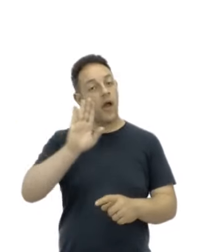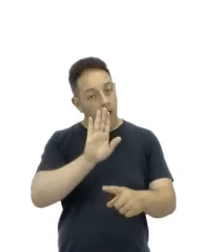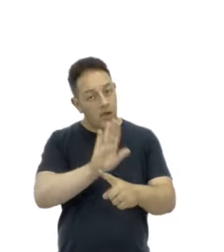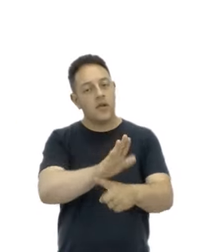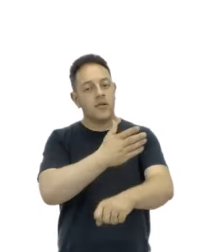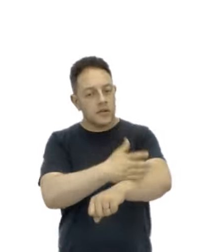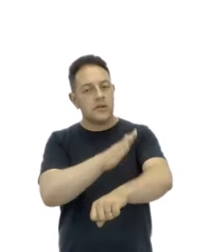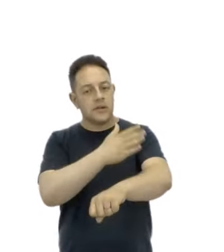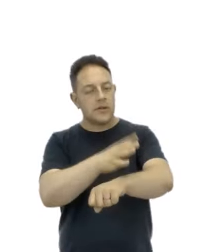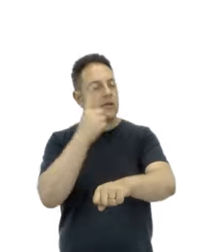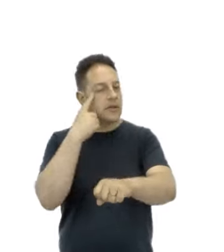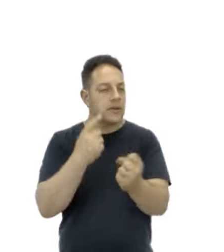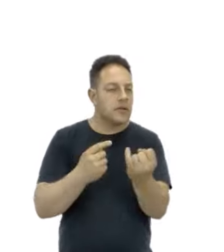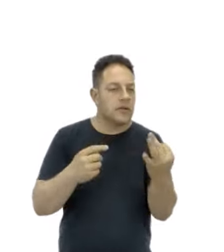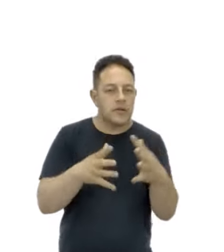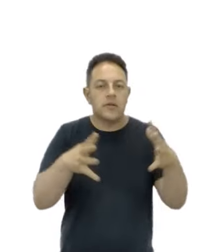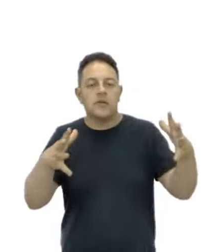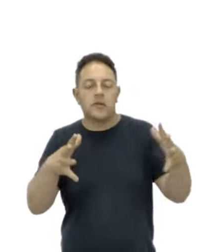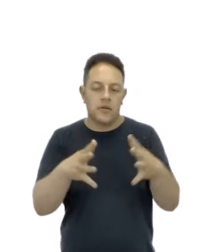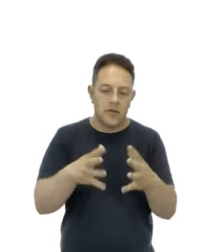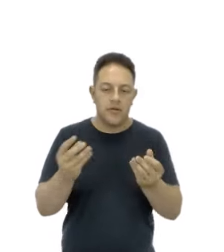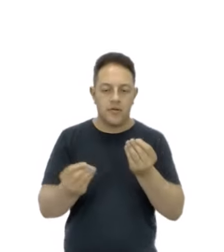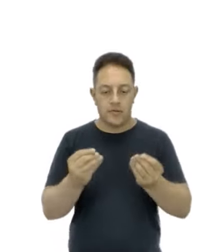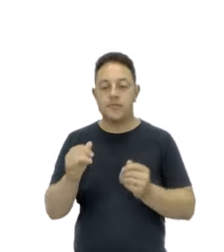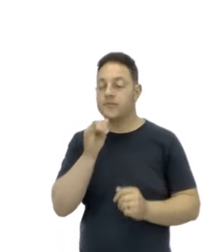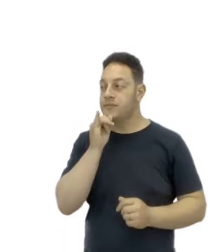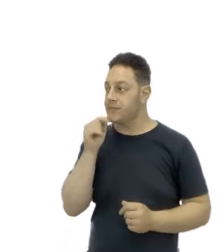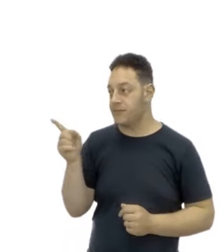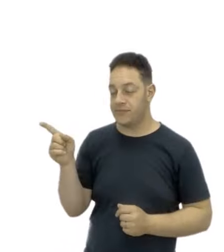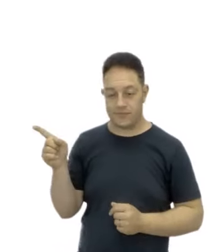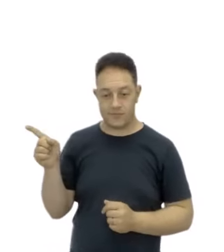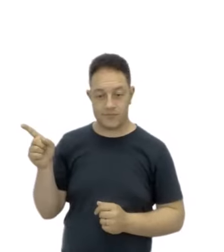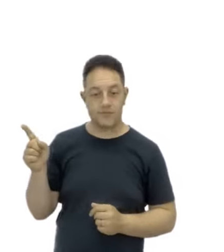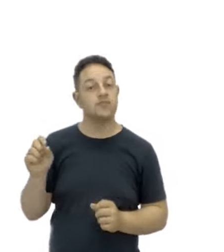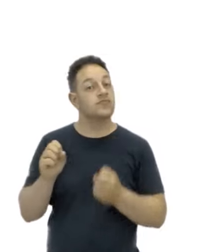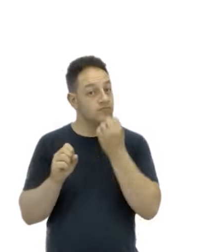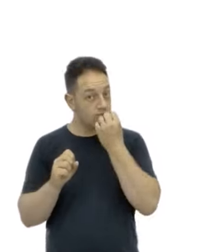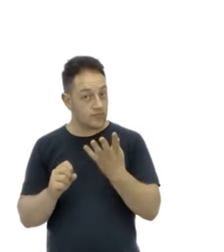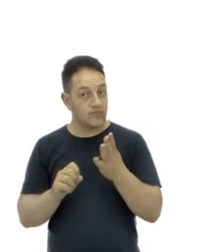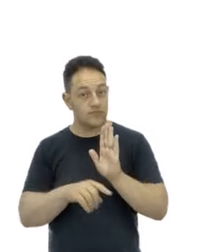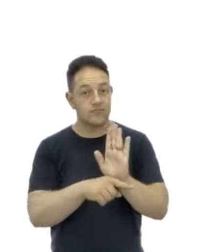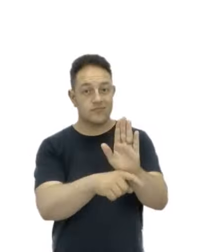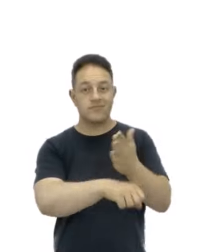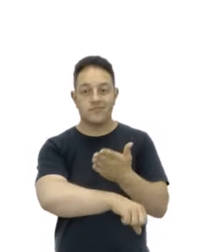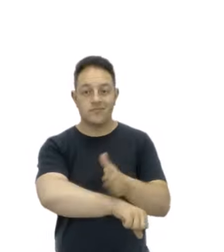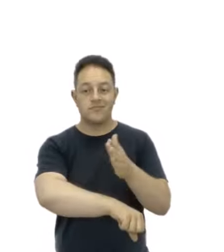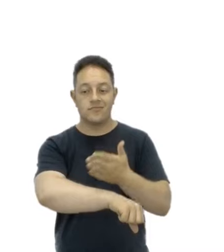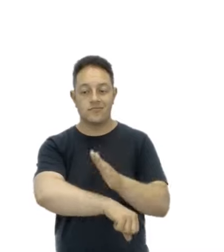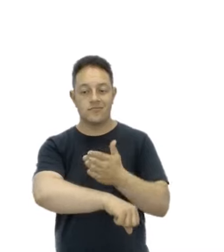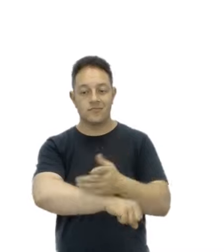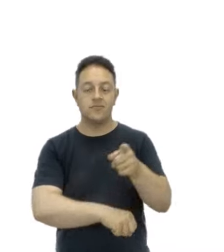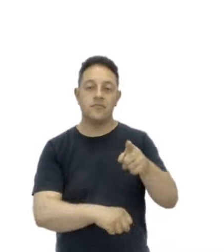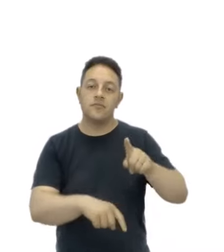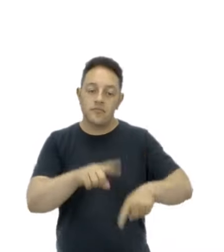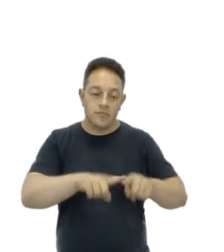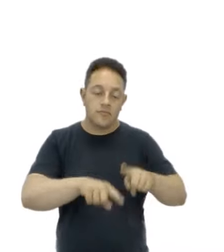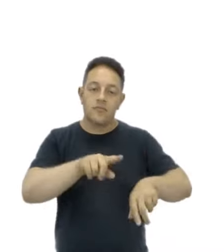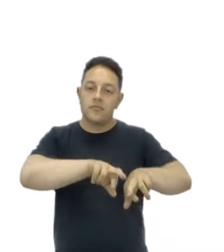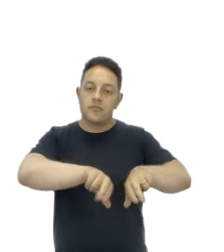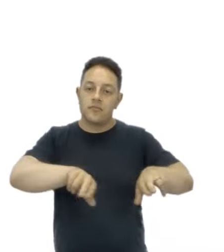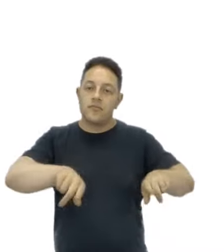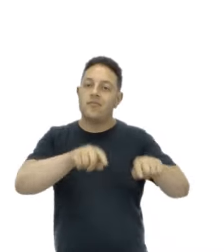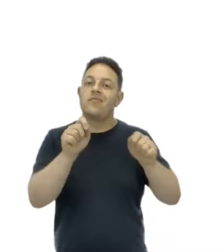de proporcionalidade. Nessa situação, seria interessante que as crianças pudessem ter materiais